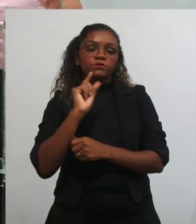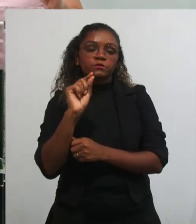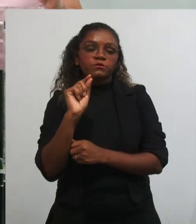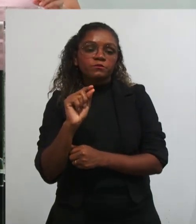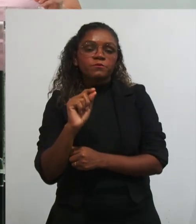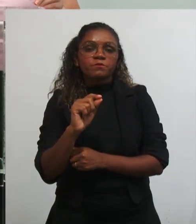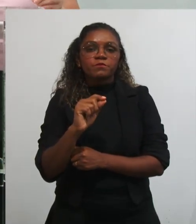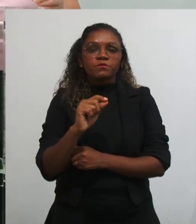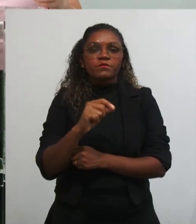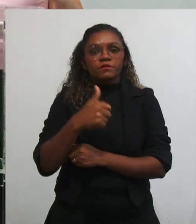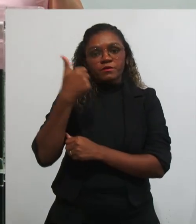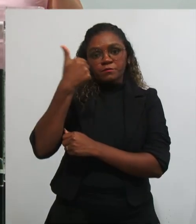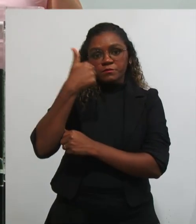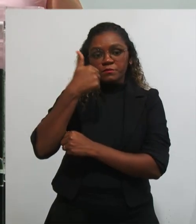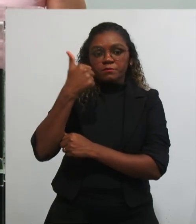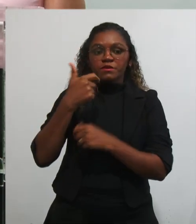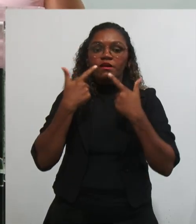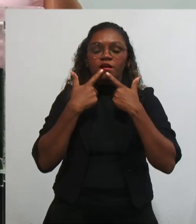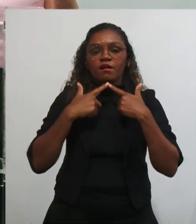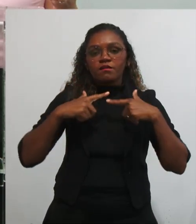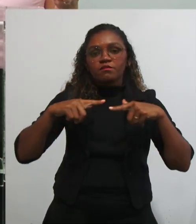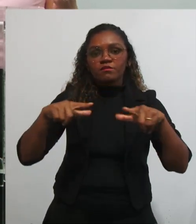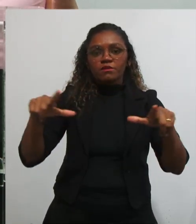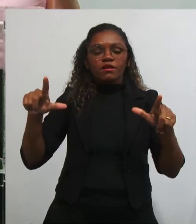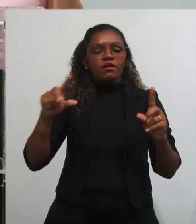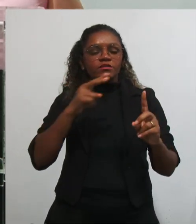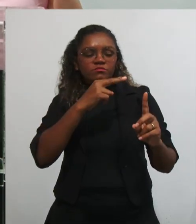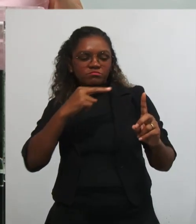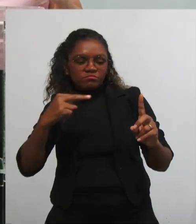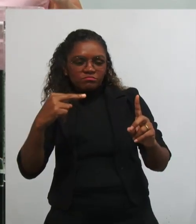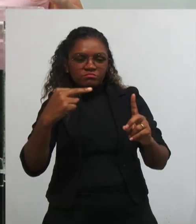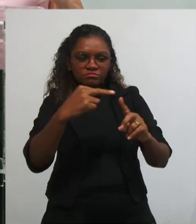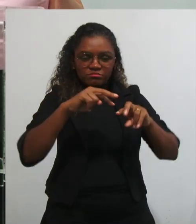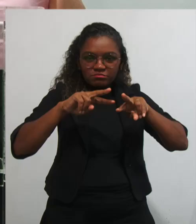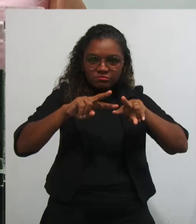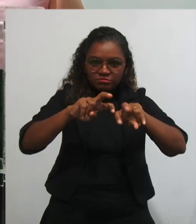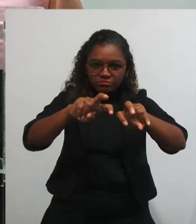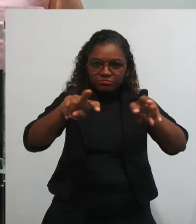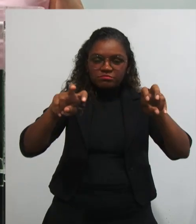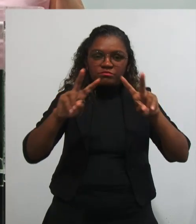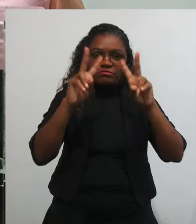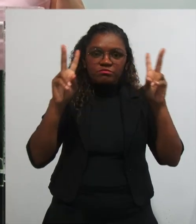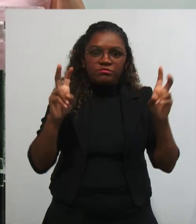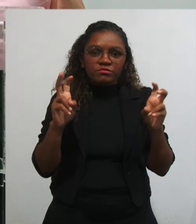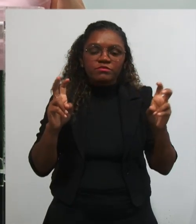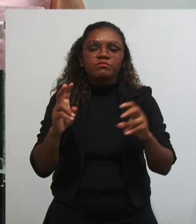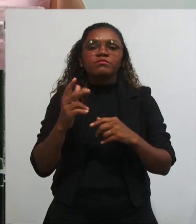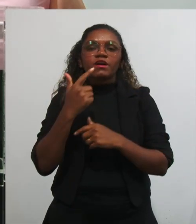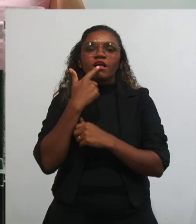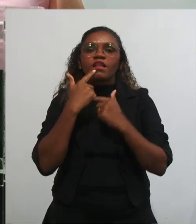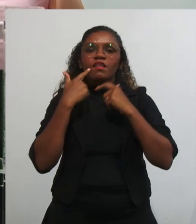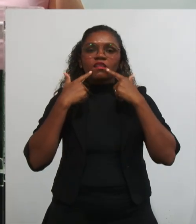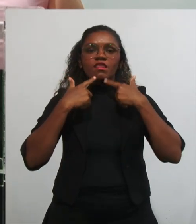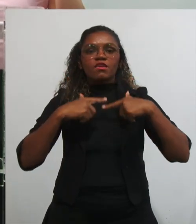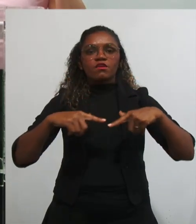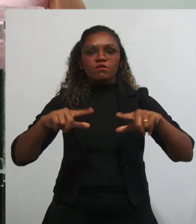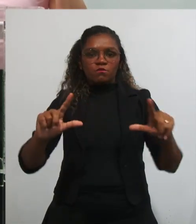das correntes, né, das concepções de linguagem que nós vamos ver, é aquela que